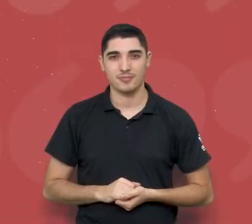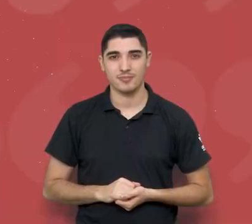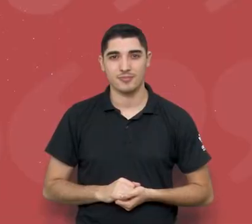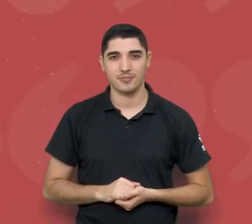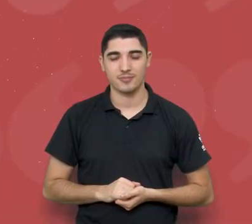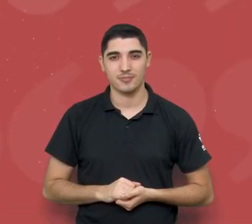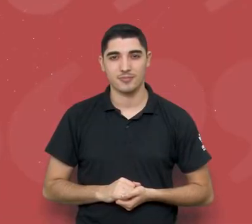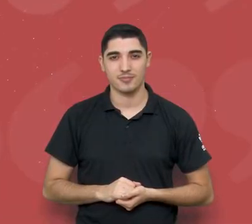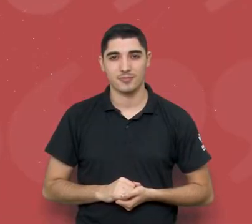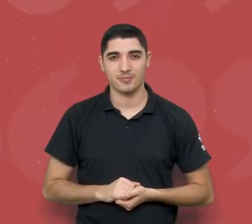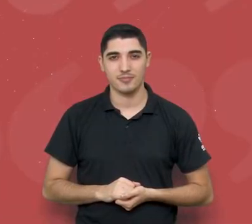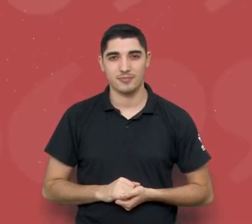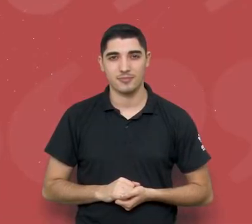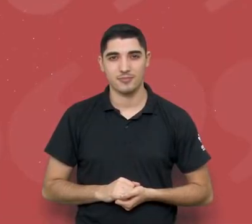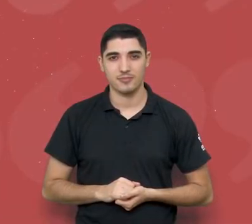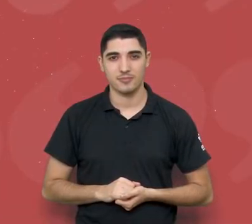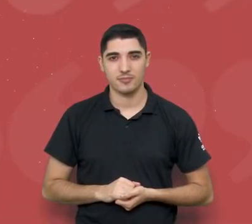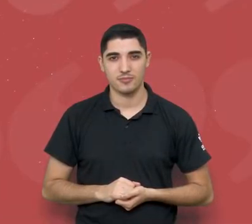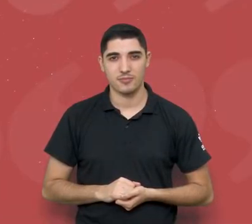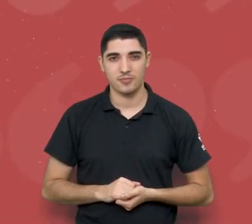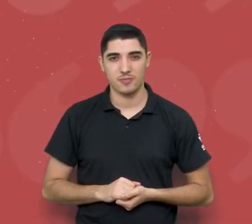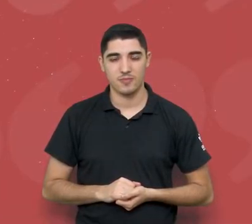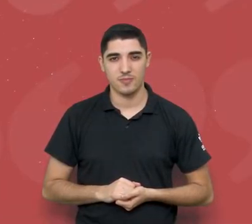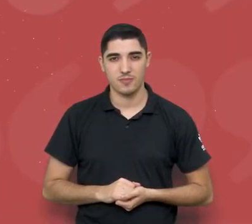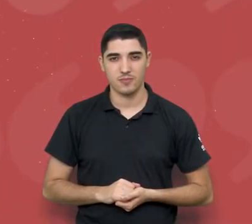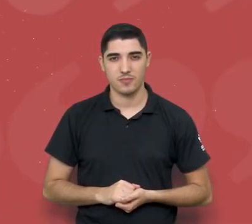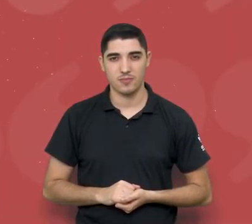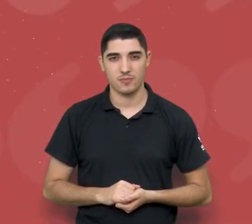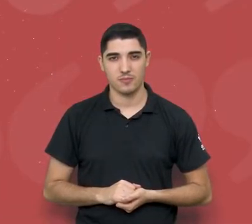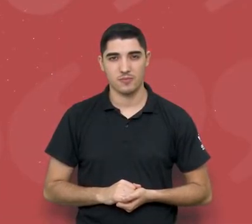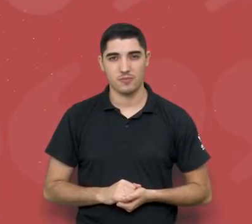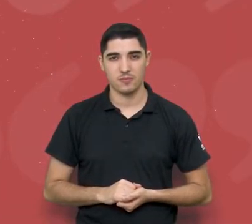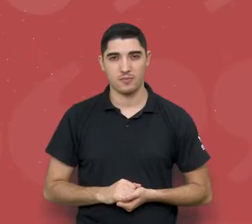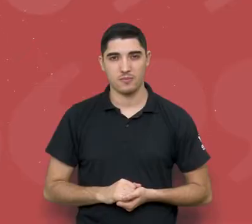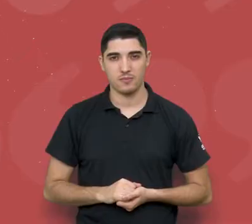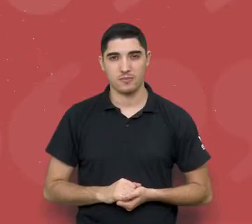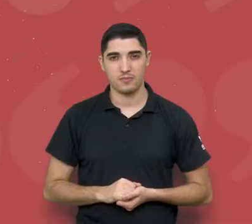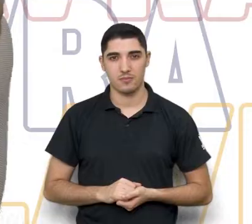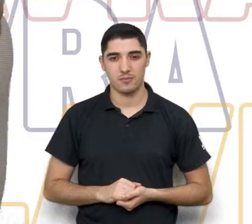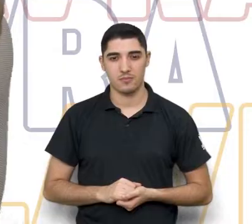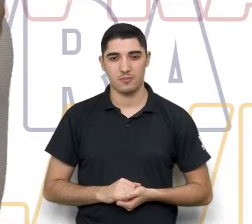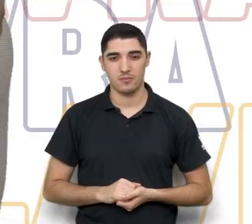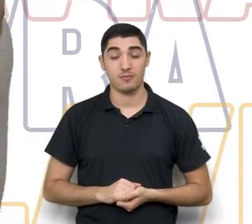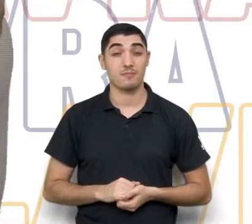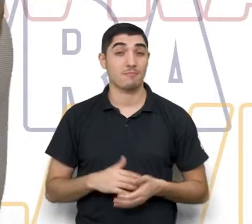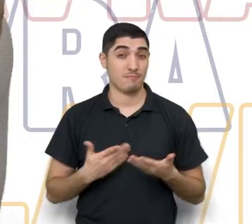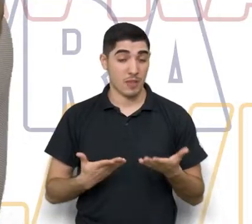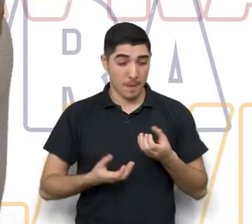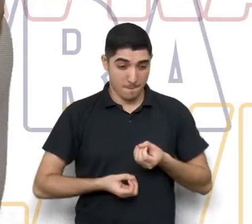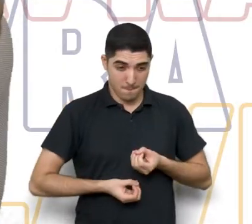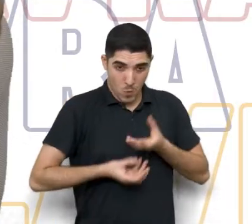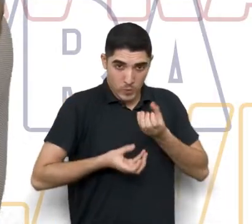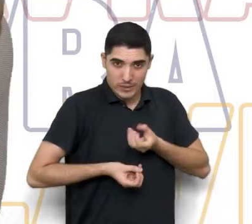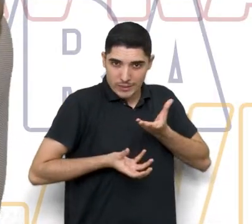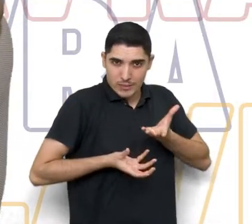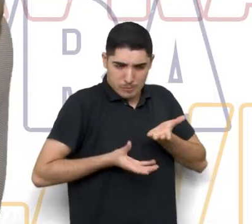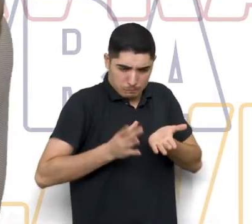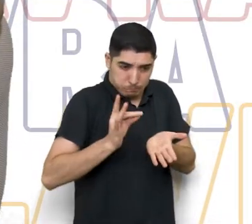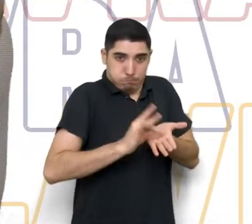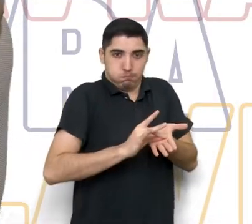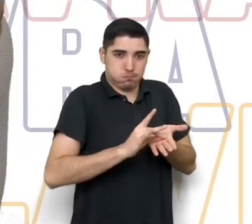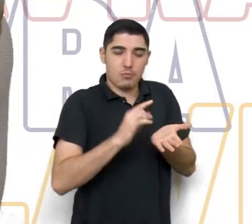que é poesia concreta e como você se encontrou nesse estilo? A poesia concreta é uma